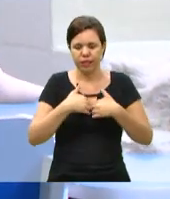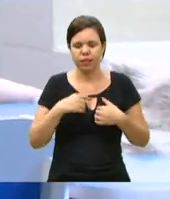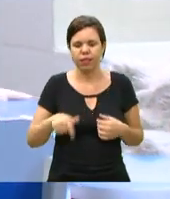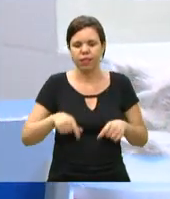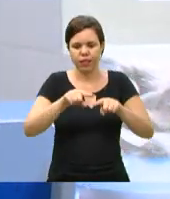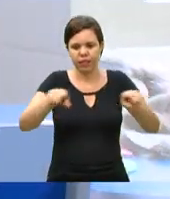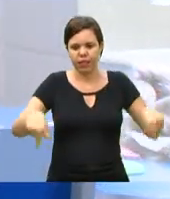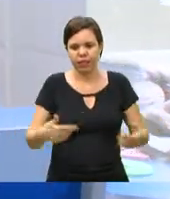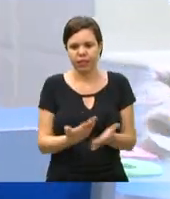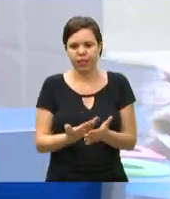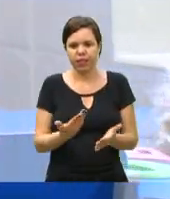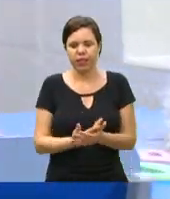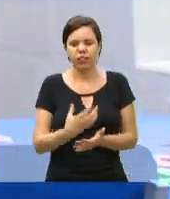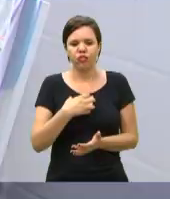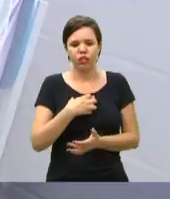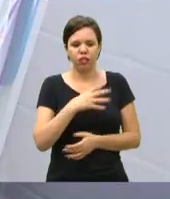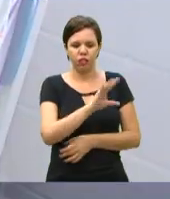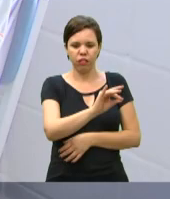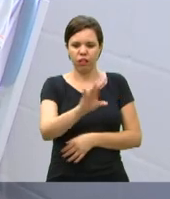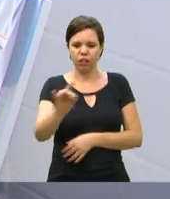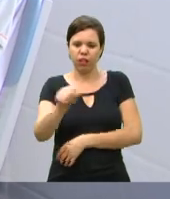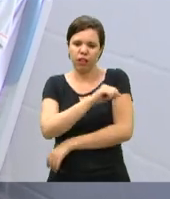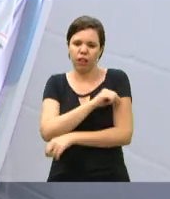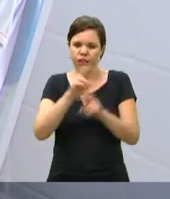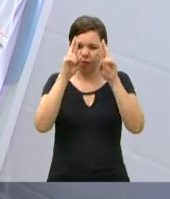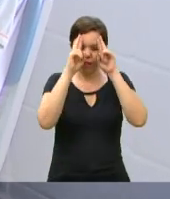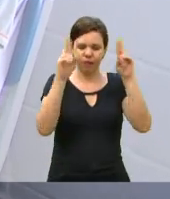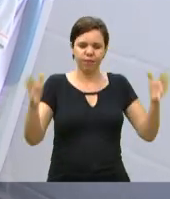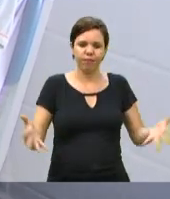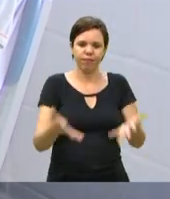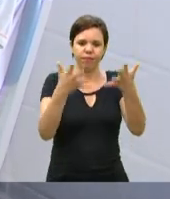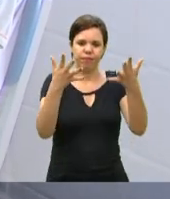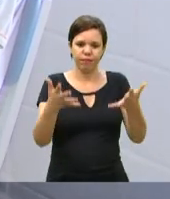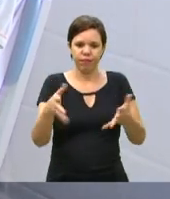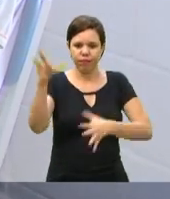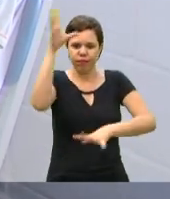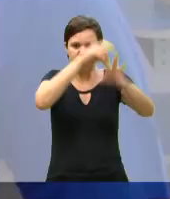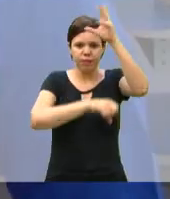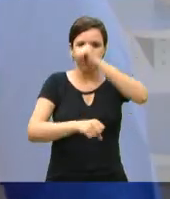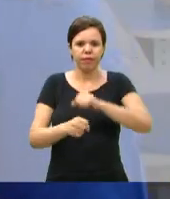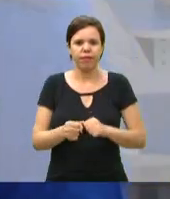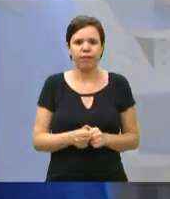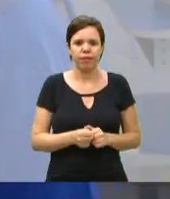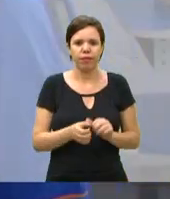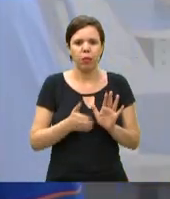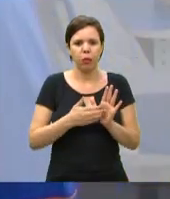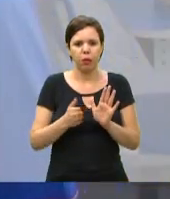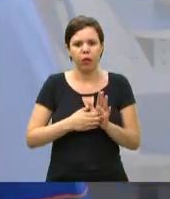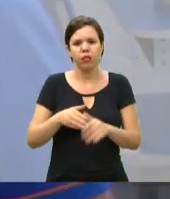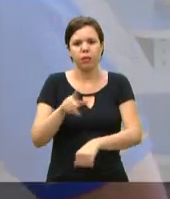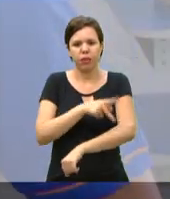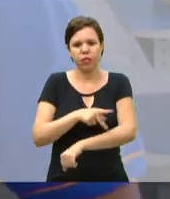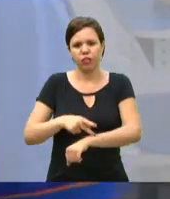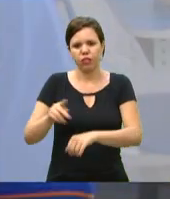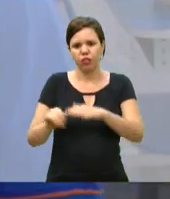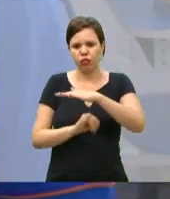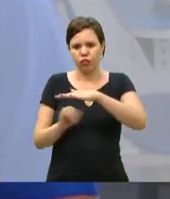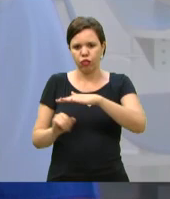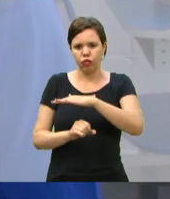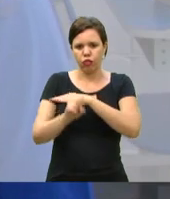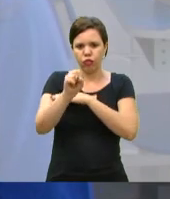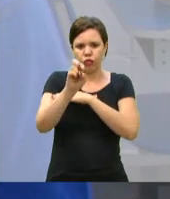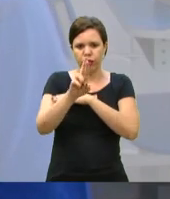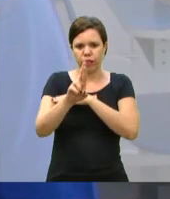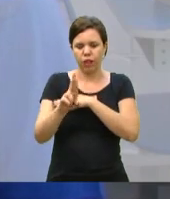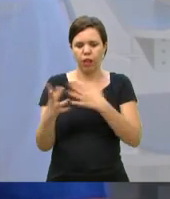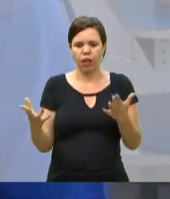sala de aula, o jeitinho de cada aluno é respeitado para dar vida ao aprendizado. A proposta pedagógica do Instituto Ser